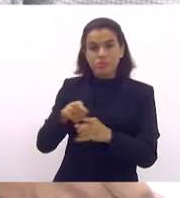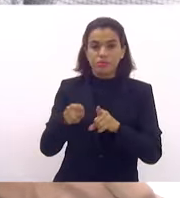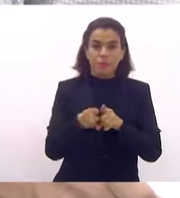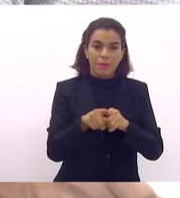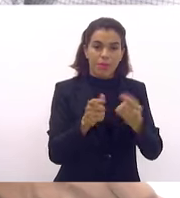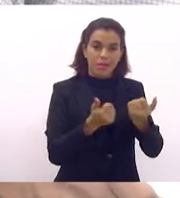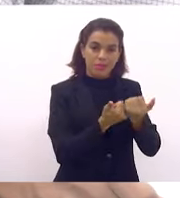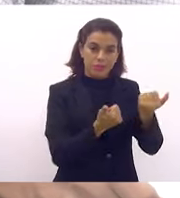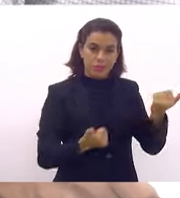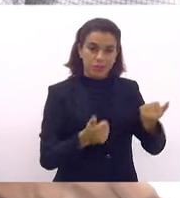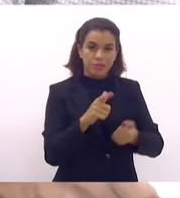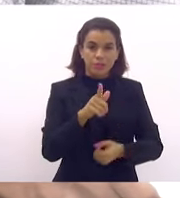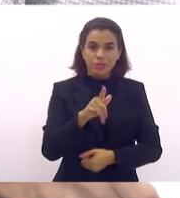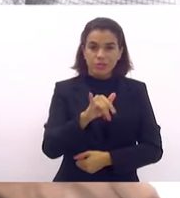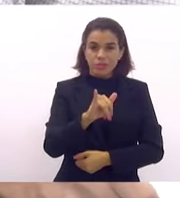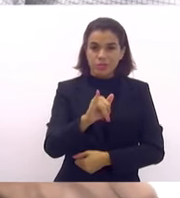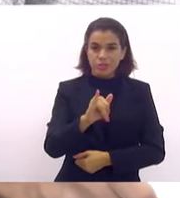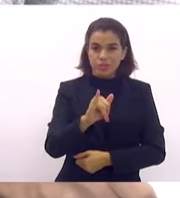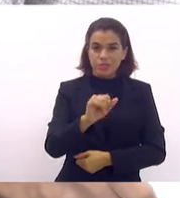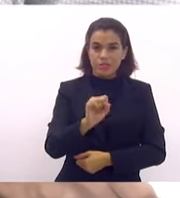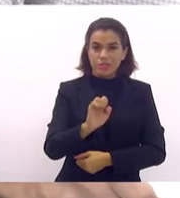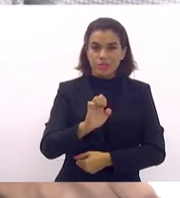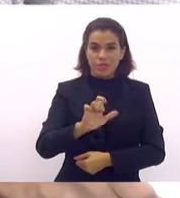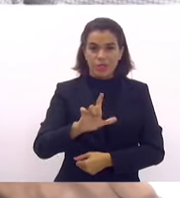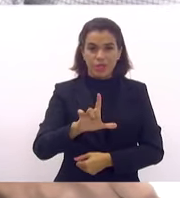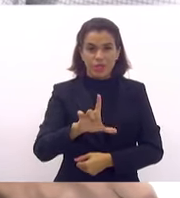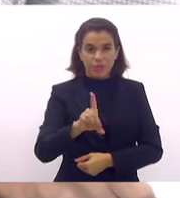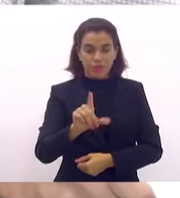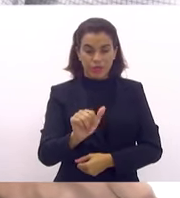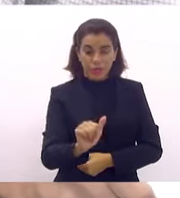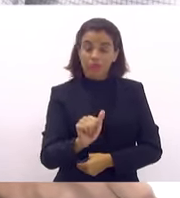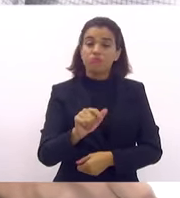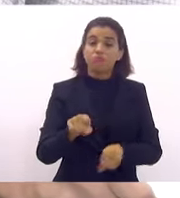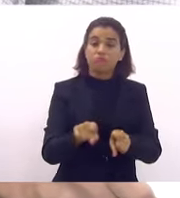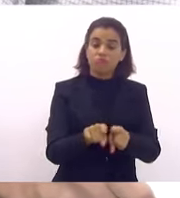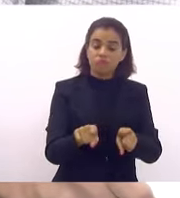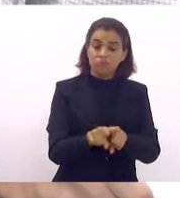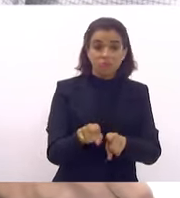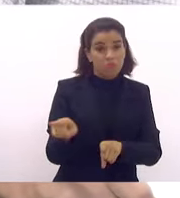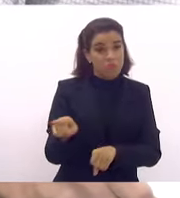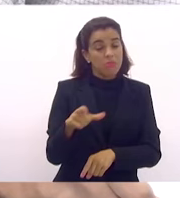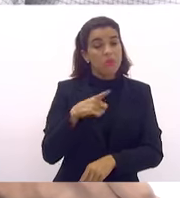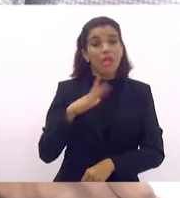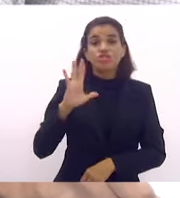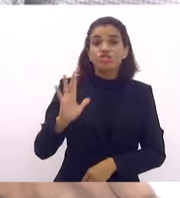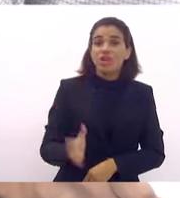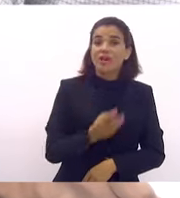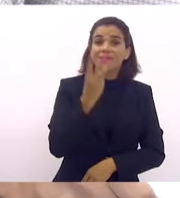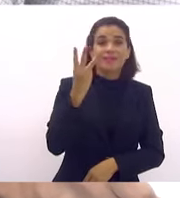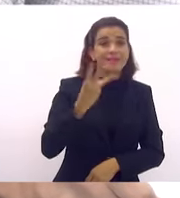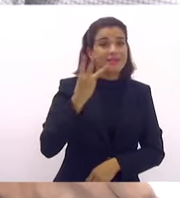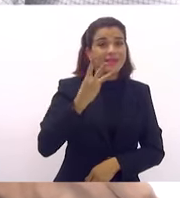teve um papel importante que deve ser reconhecido, é o terceiro substitutivo da CCJ,